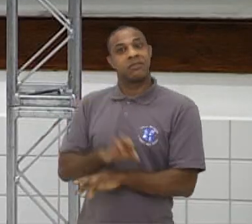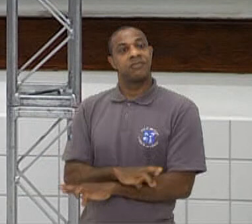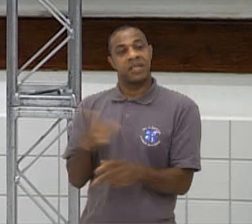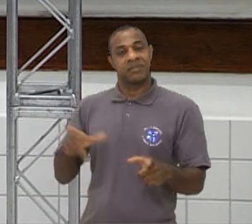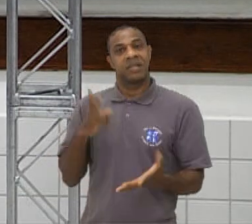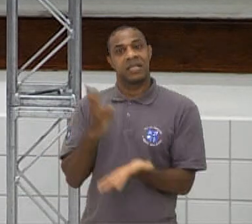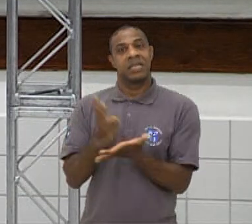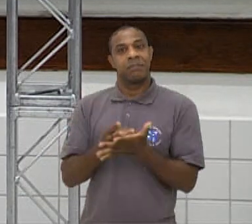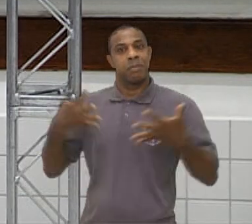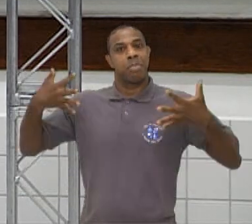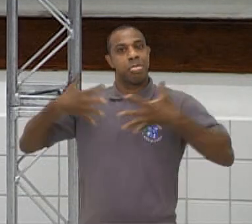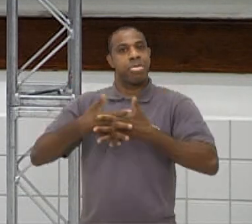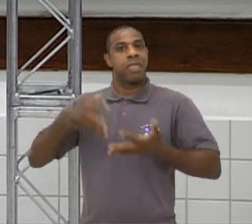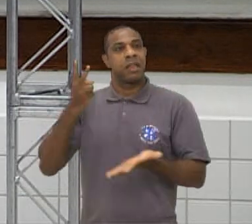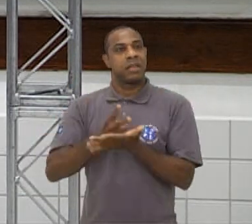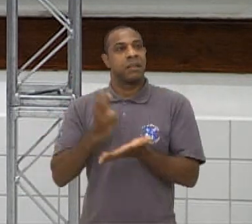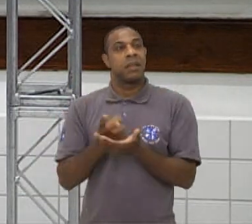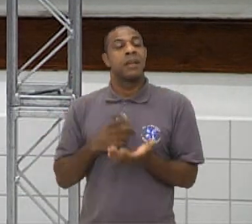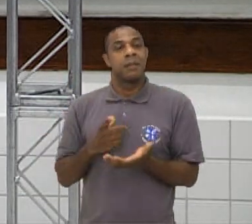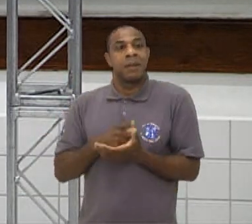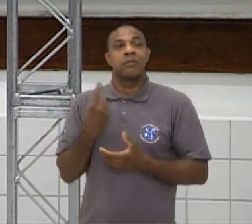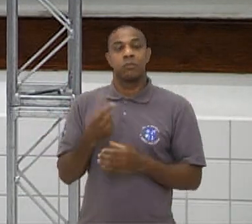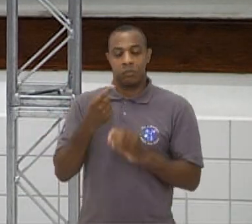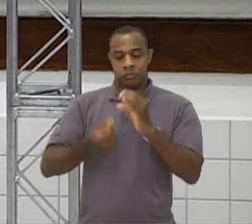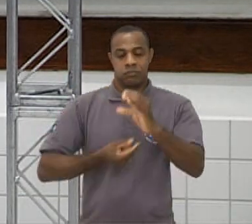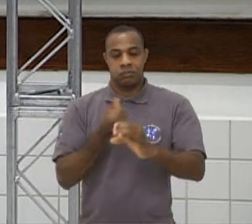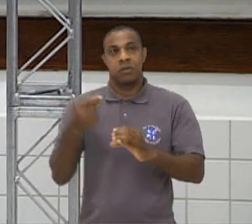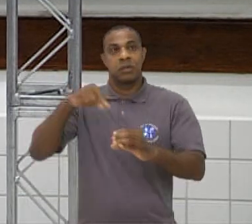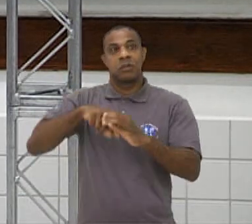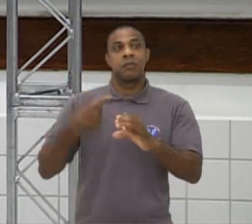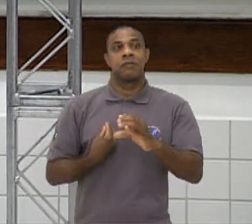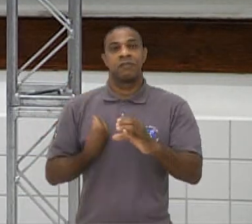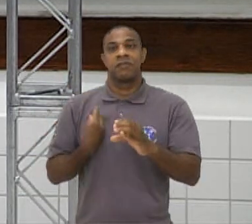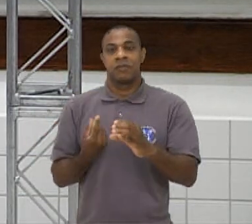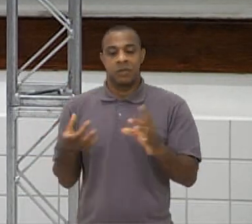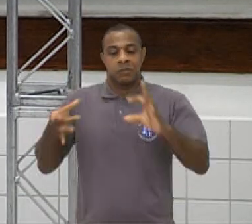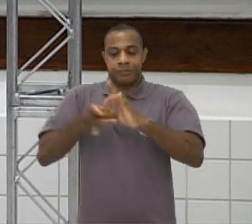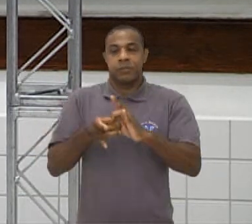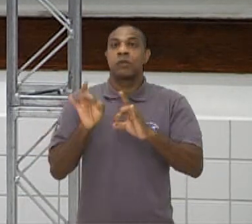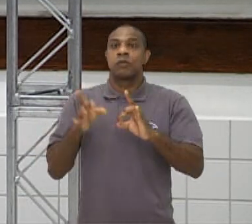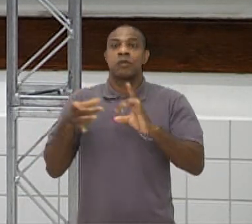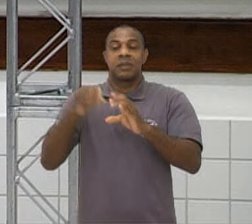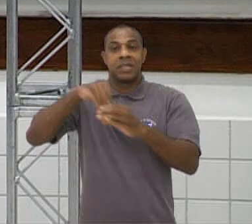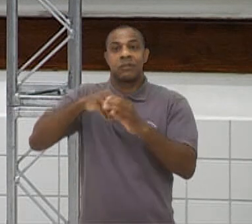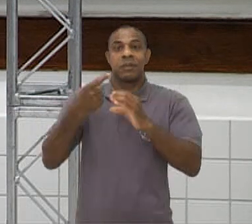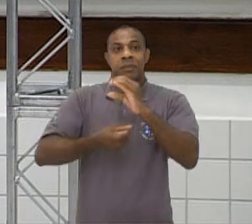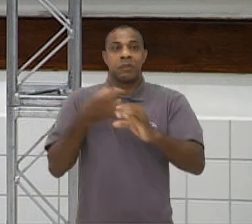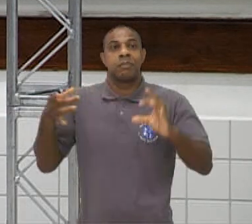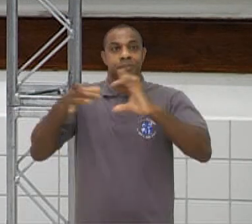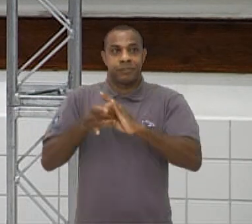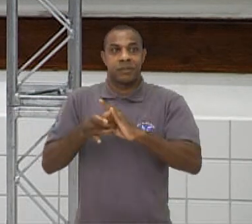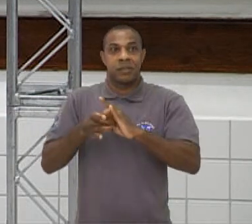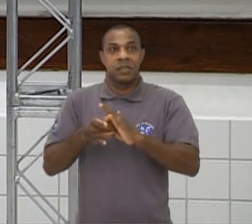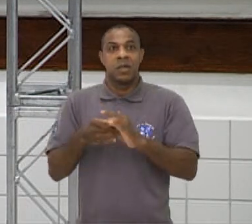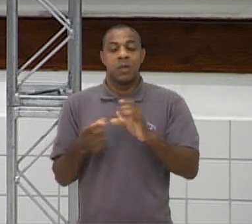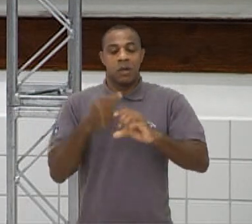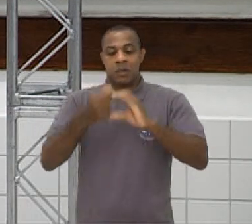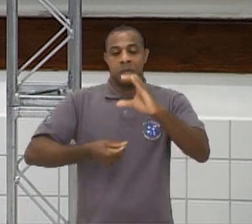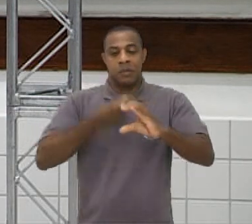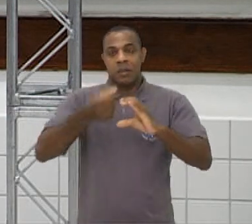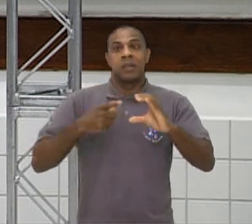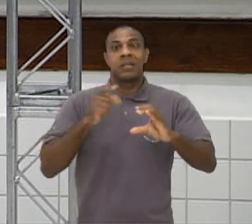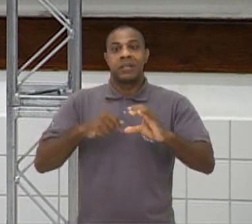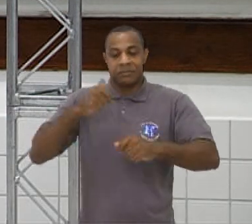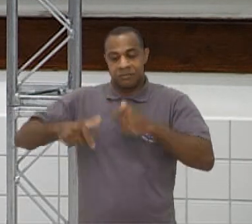conflitos. Mas uma dentro do capitalismo, uma só vive com a outra. O capitalista, ele só vai produzir lucro se ele